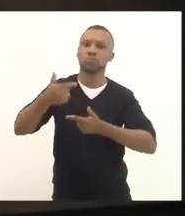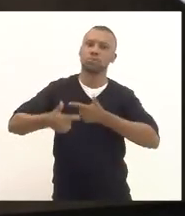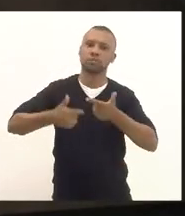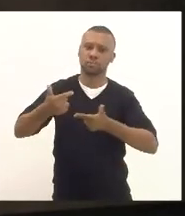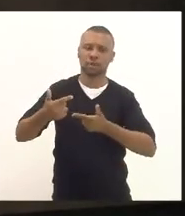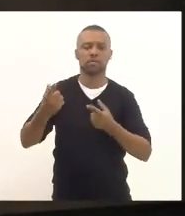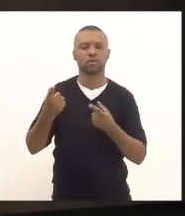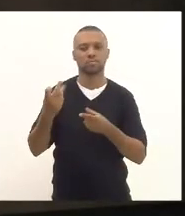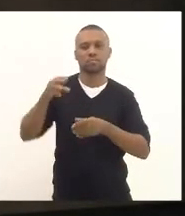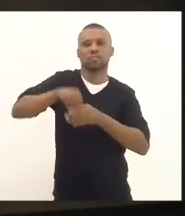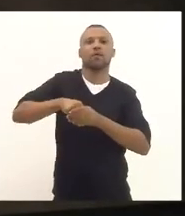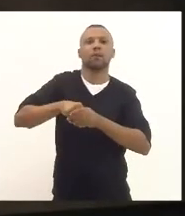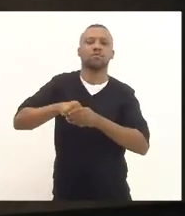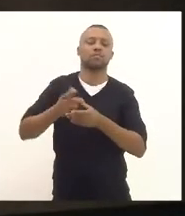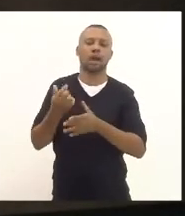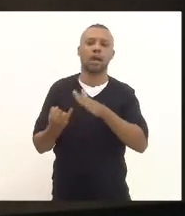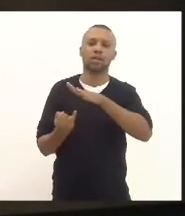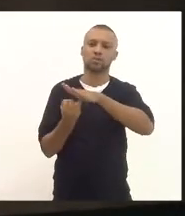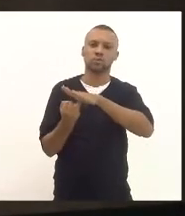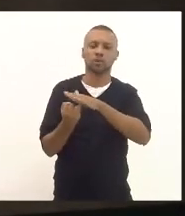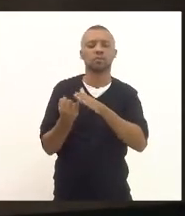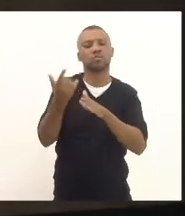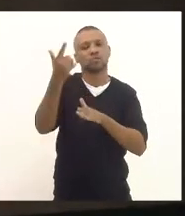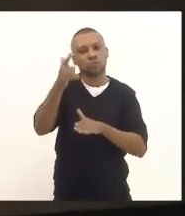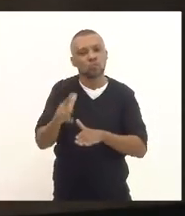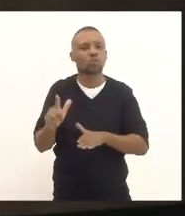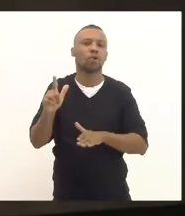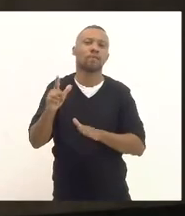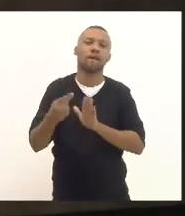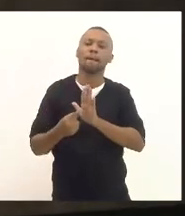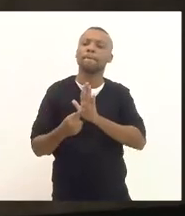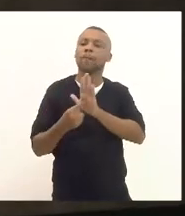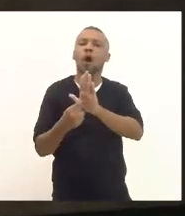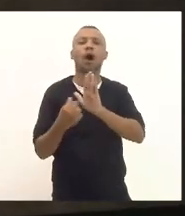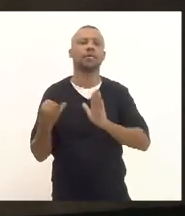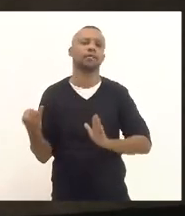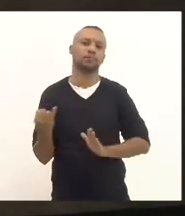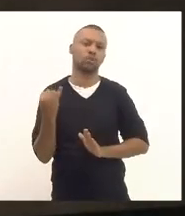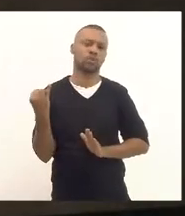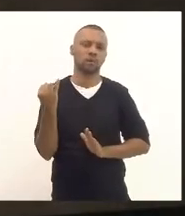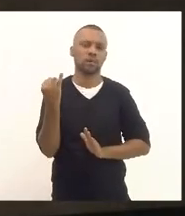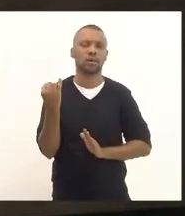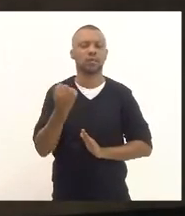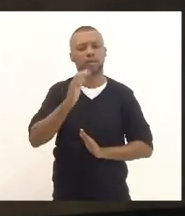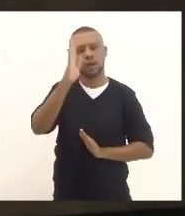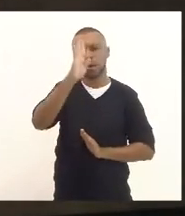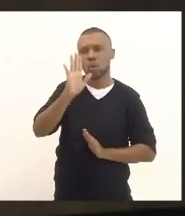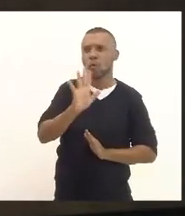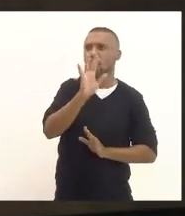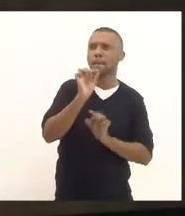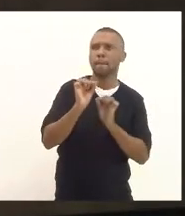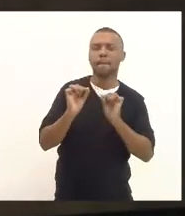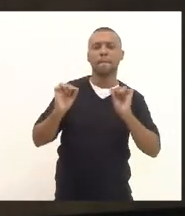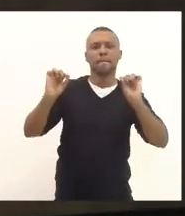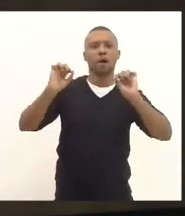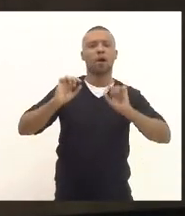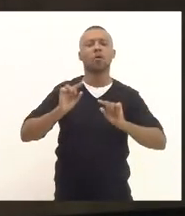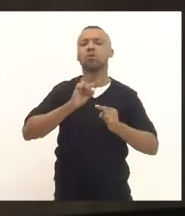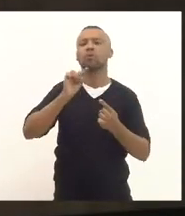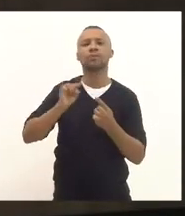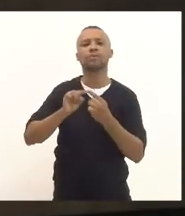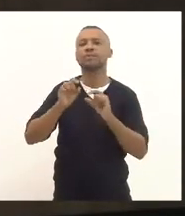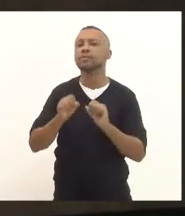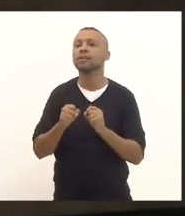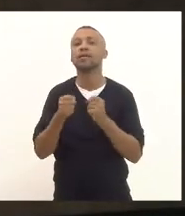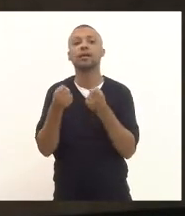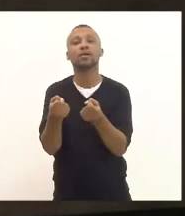122 anos instituição que mais uma vez mostra sua importância para o nosso país garantindo